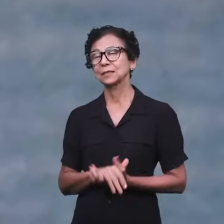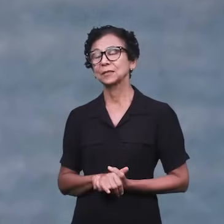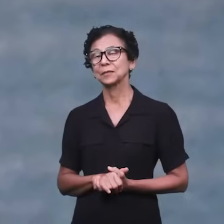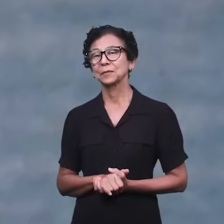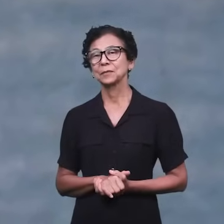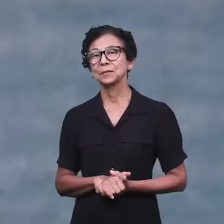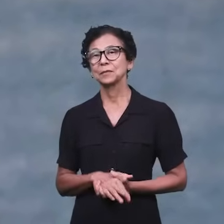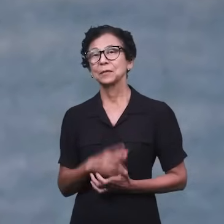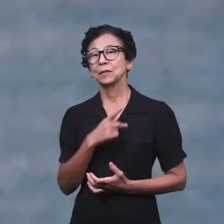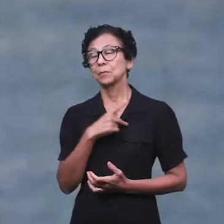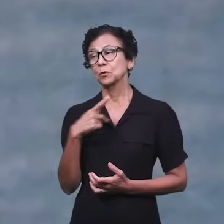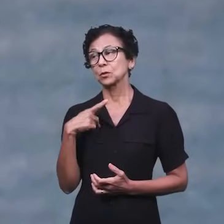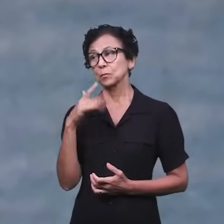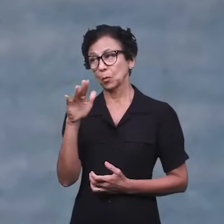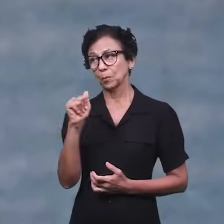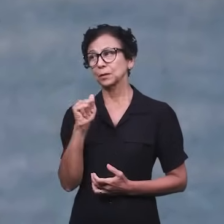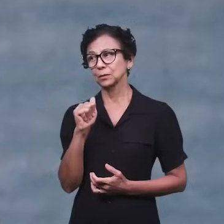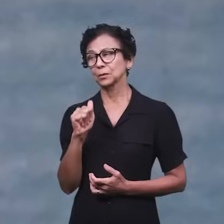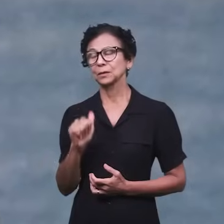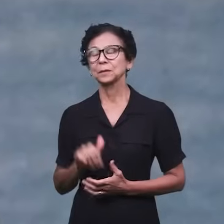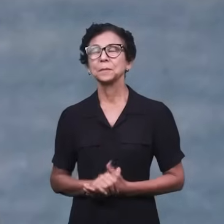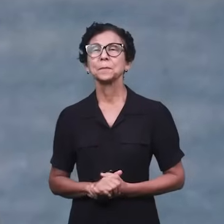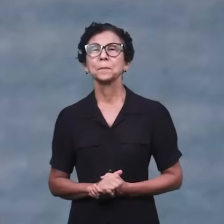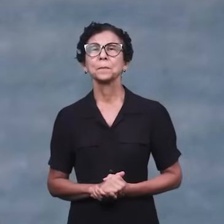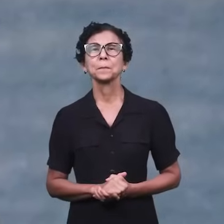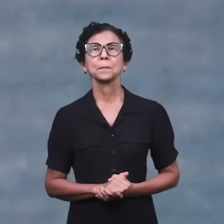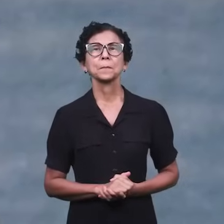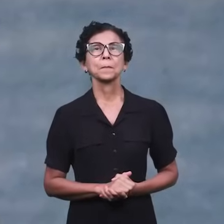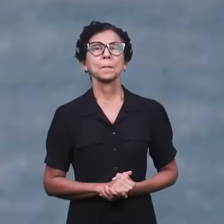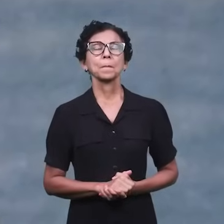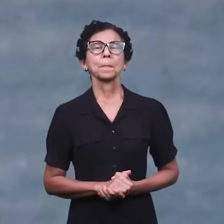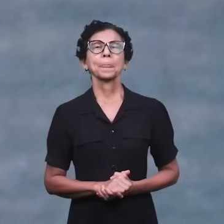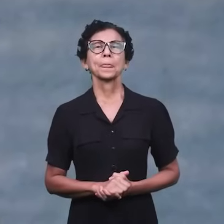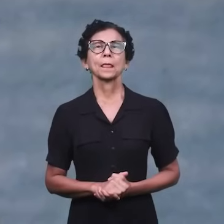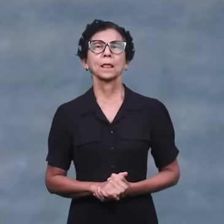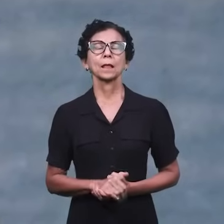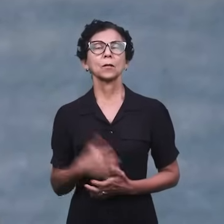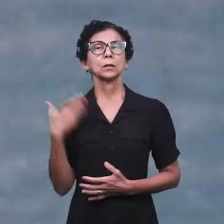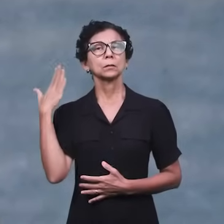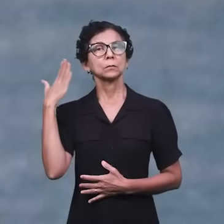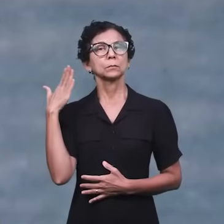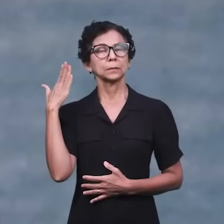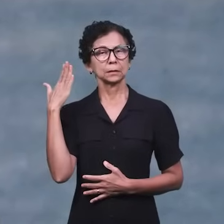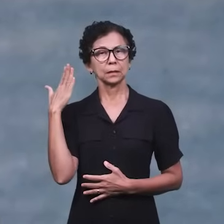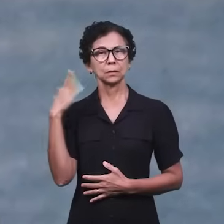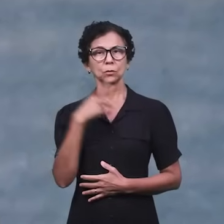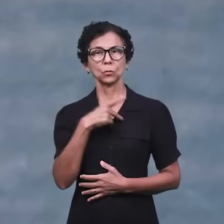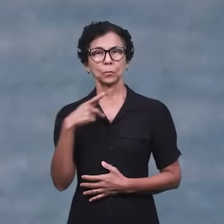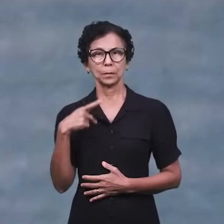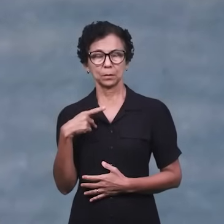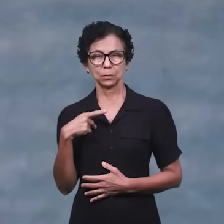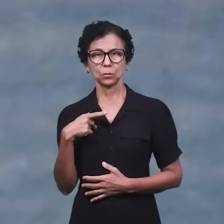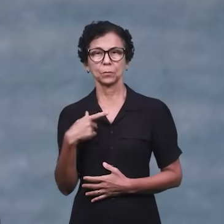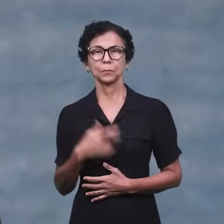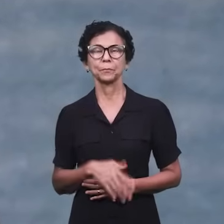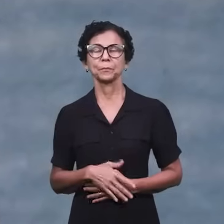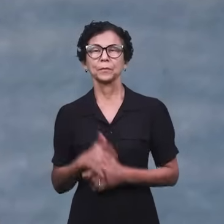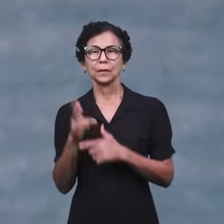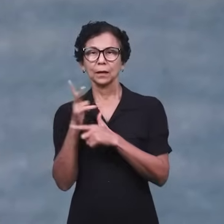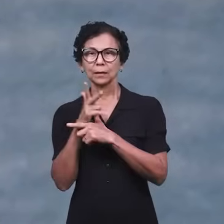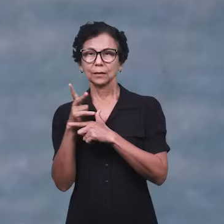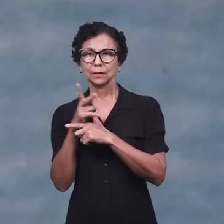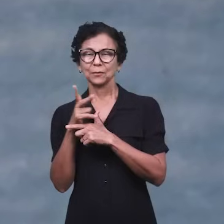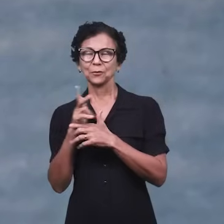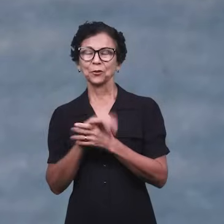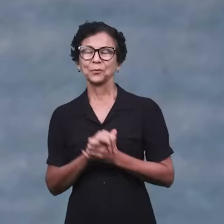A gente tem agora uma palavra uma mensagem que foi trazida n que foi gravada para você jovem e que está